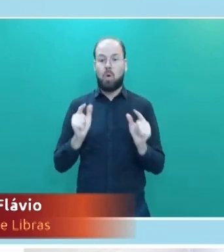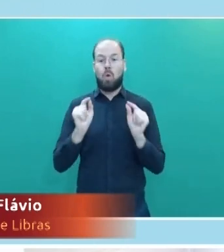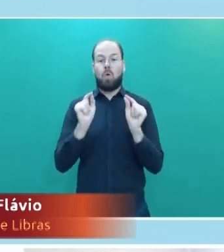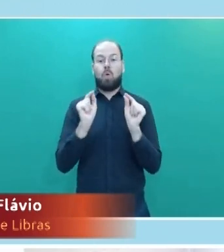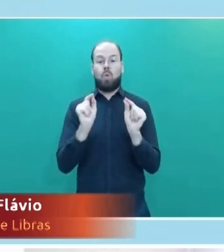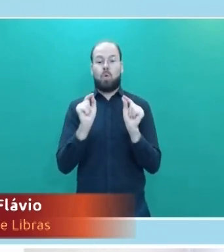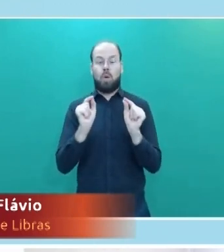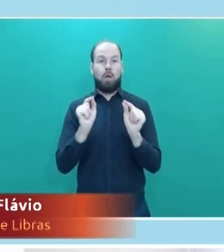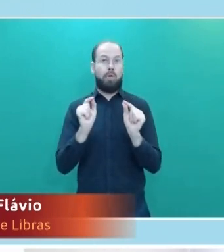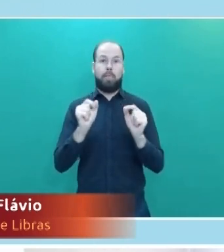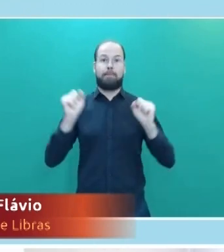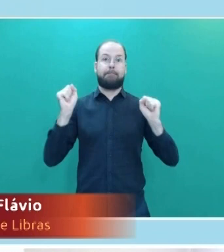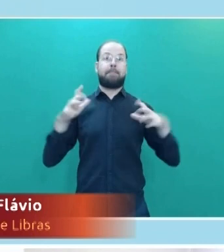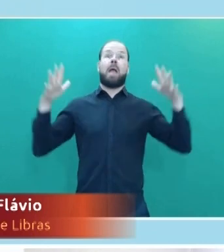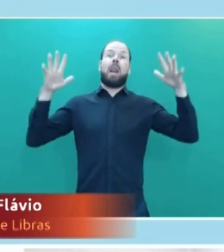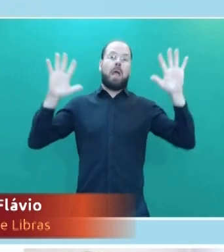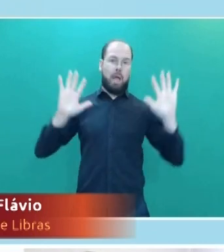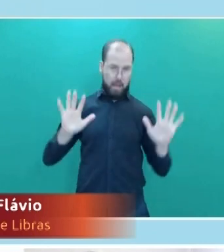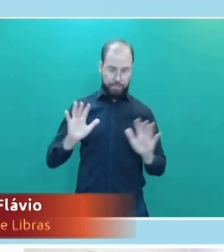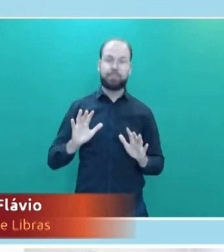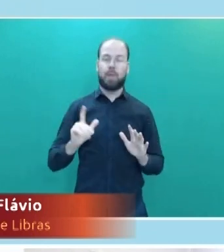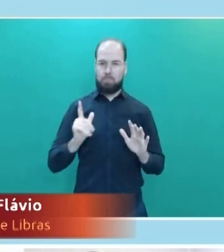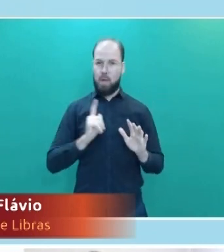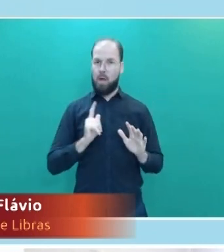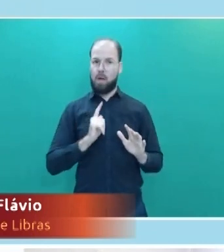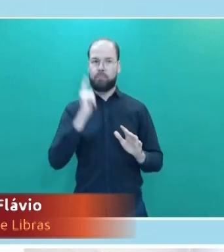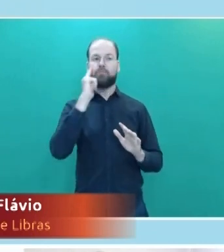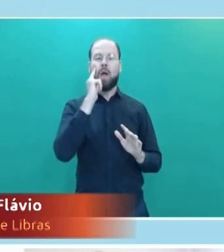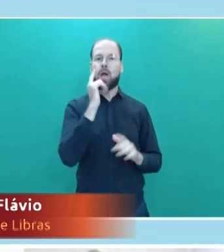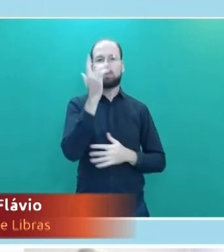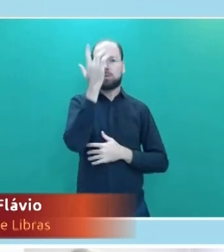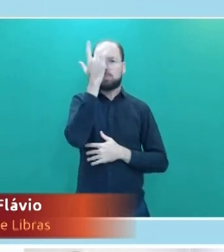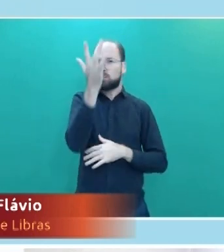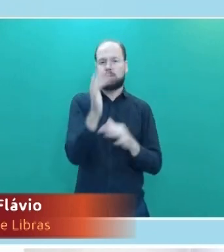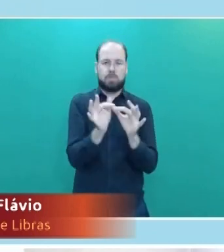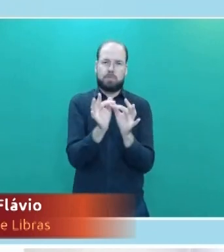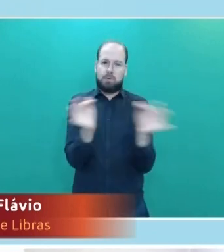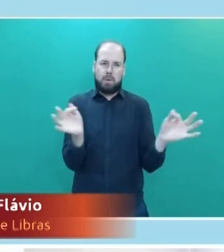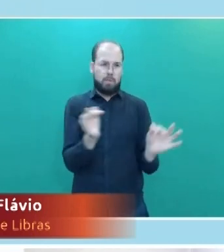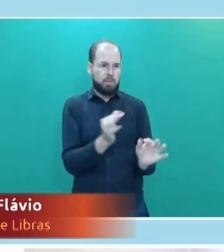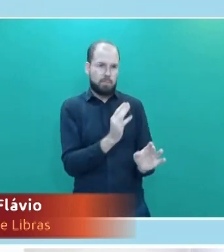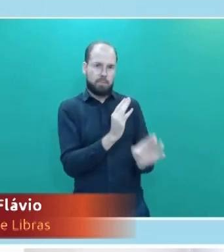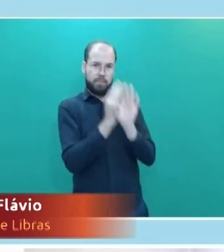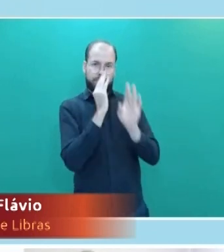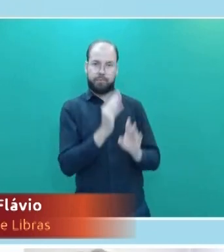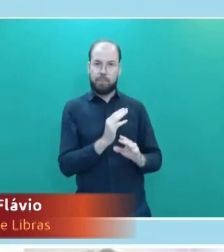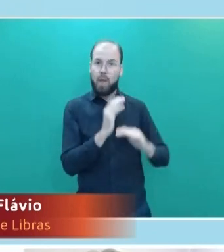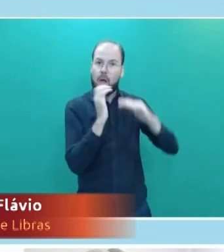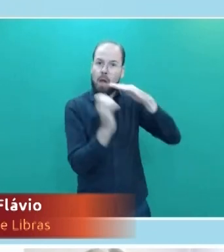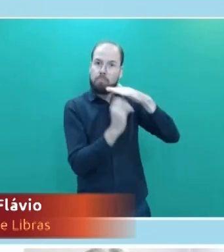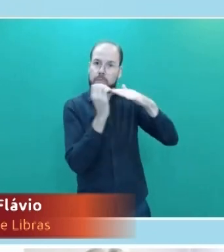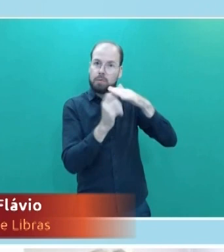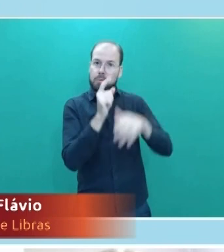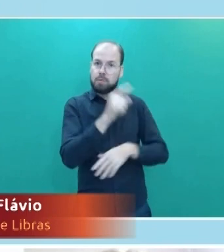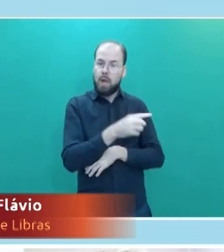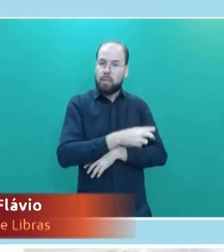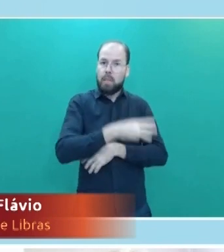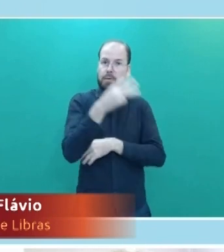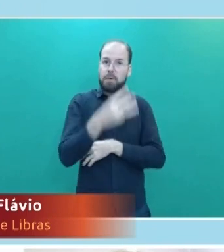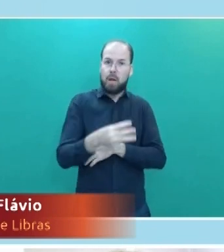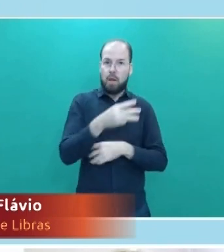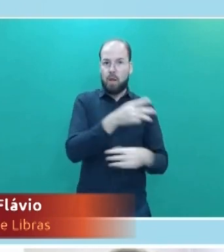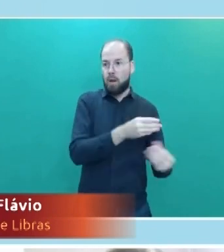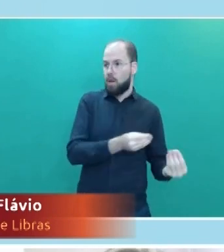Há uma conta matemática muito simples. Se você contrata uma empresa terceirizada que está